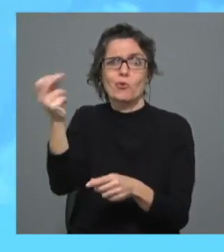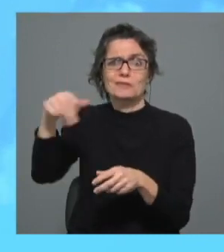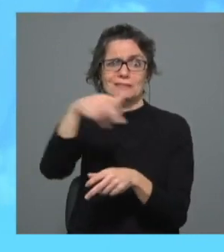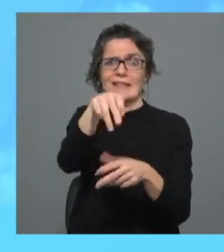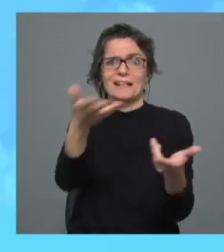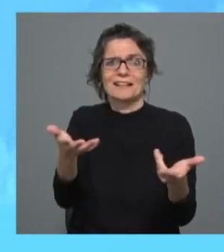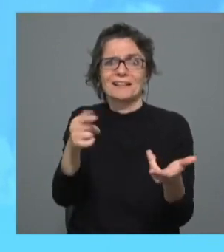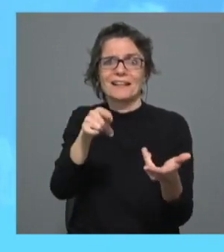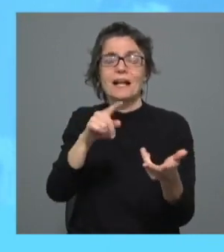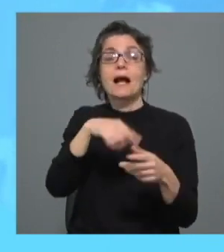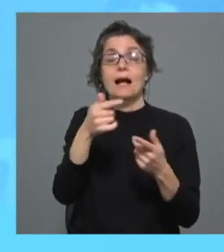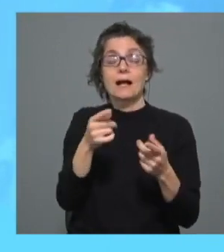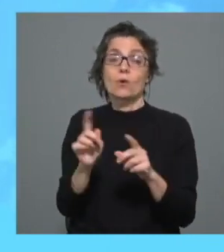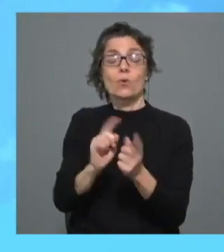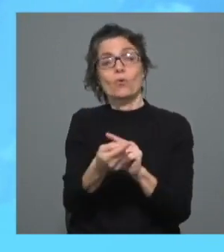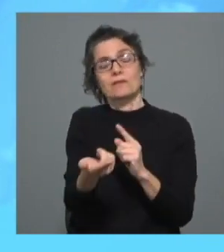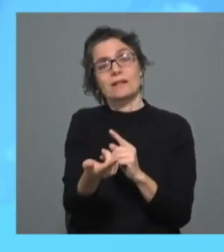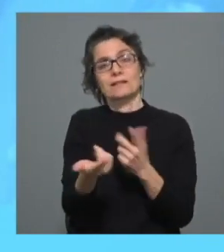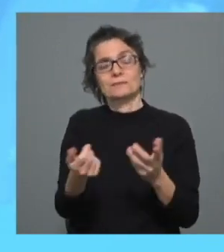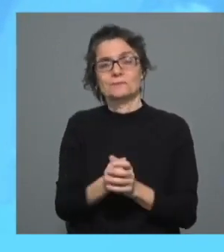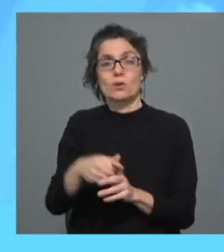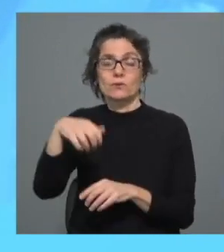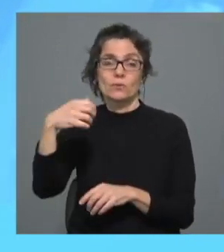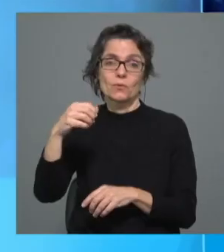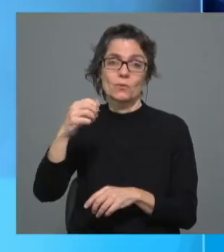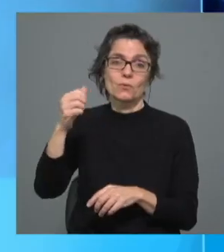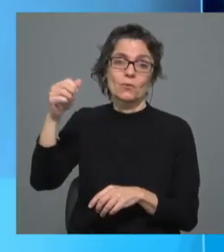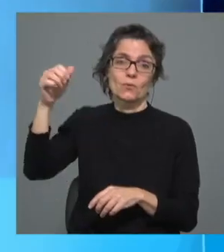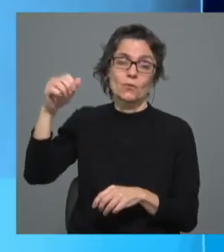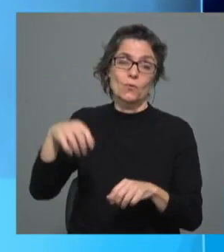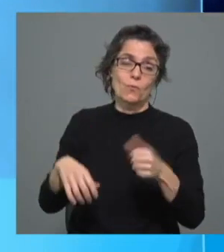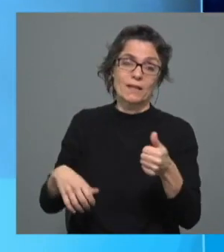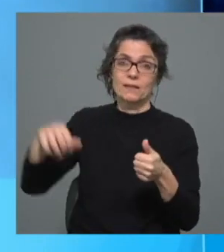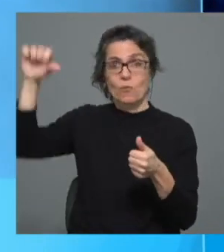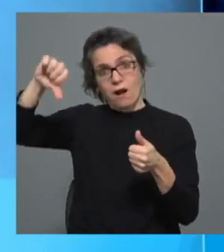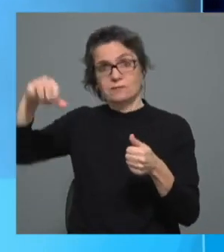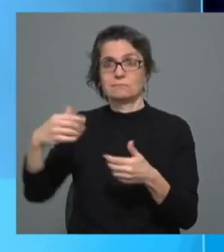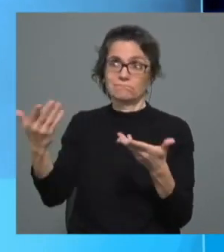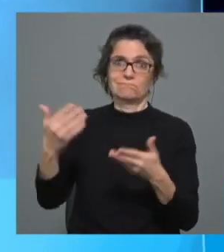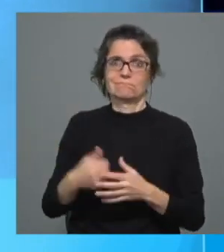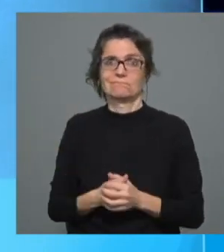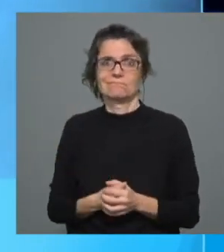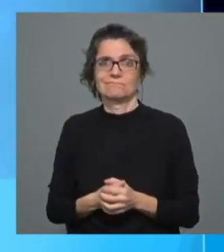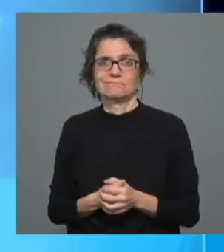absoluto. É o contraste entre o bem e o que não é nada bom. Em todo caso, isto a ideia do bem, a ideia do bem,